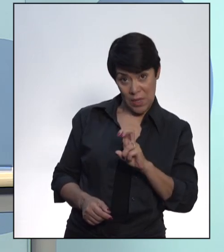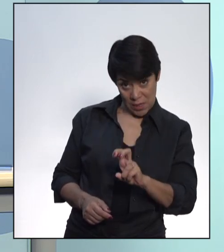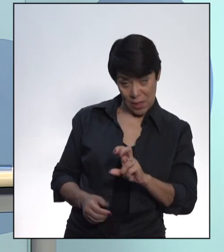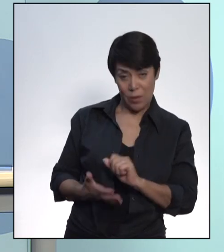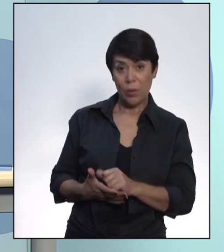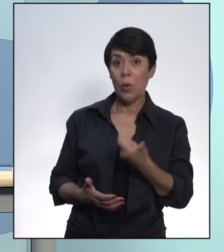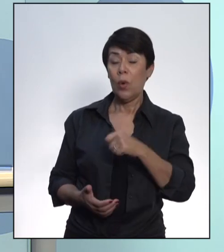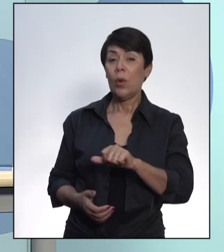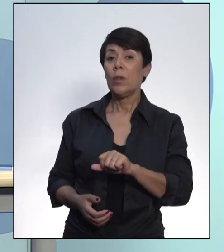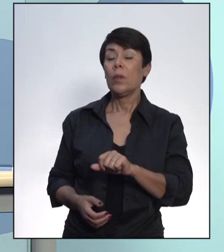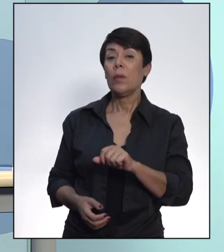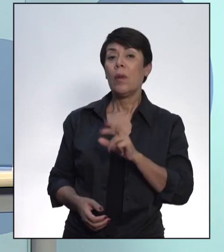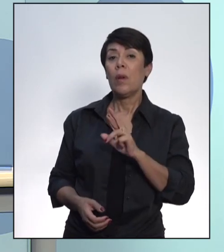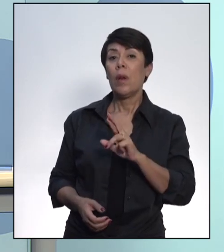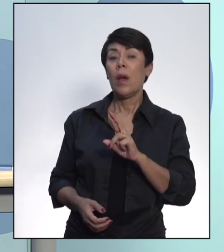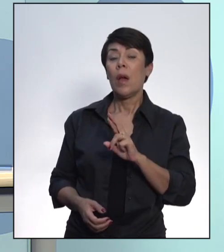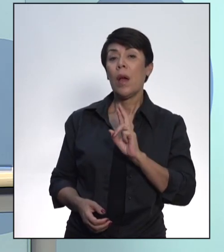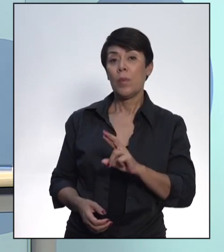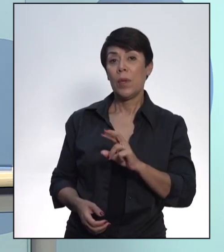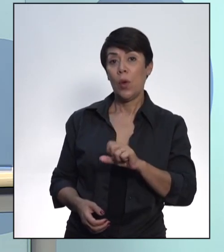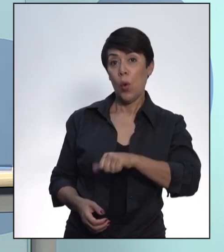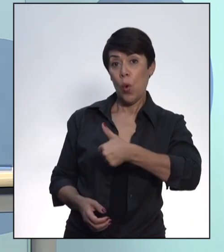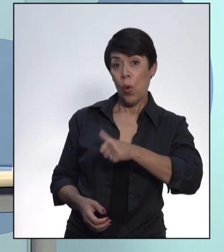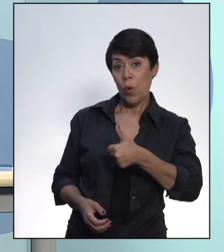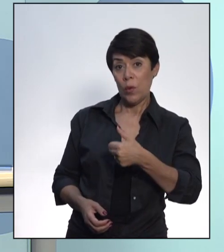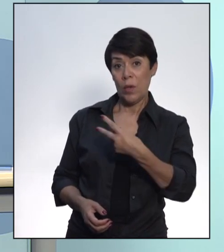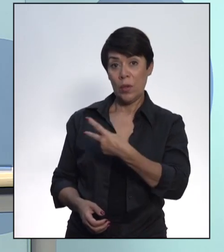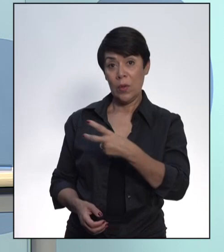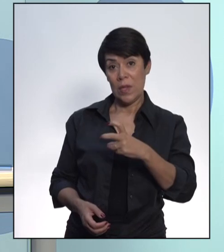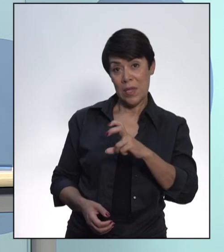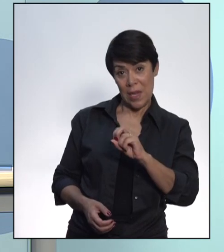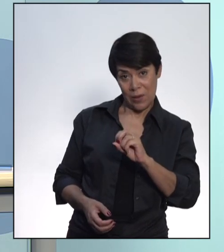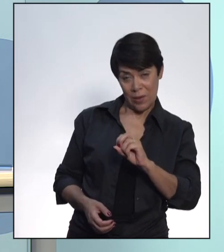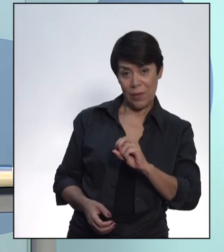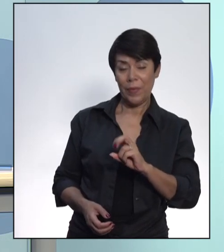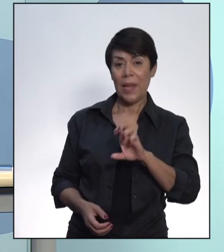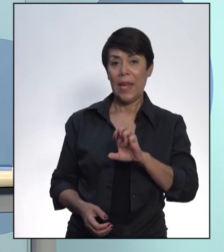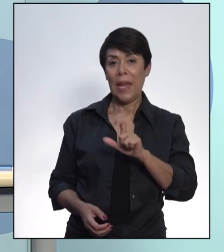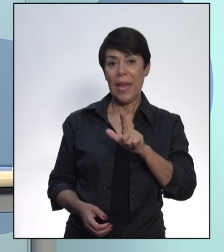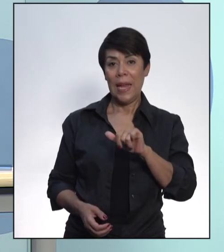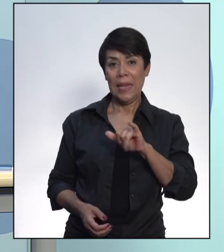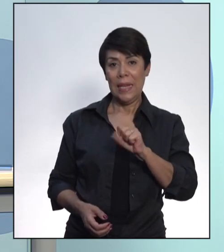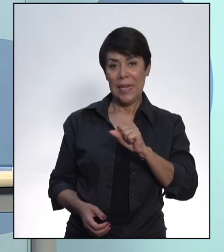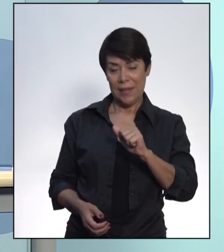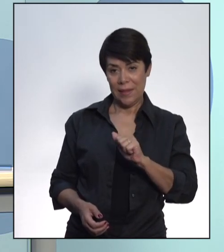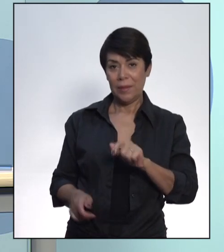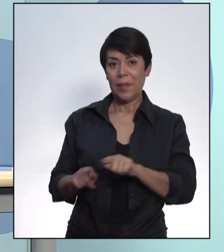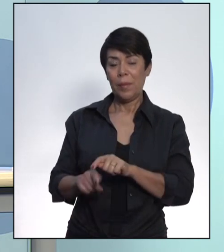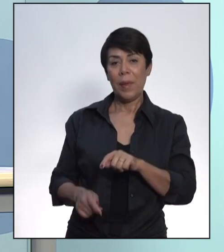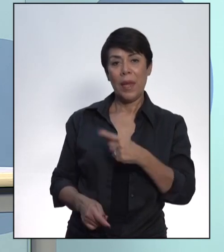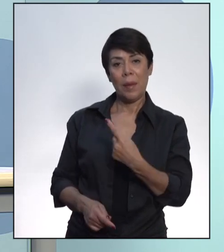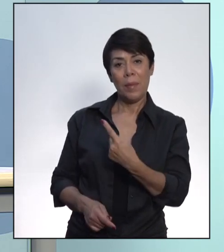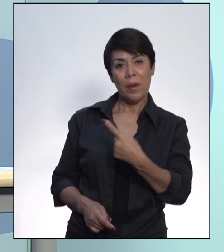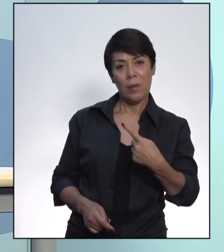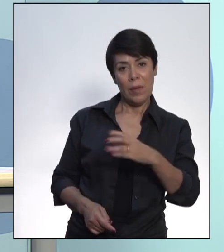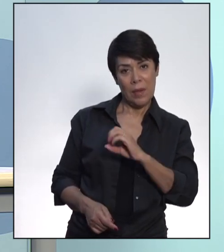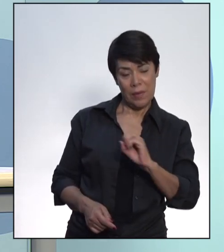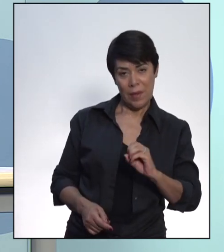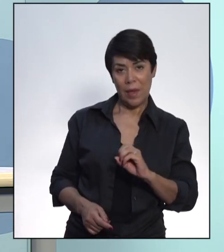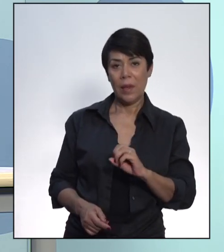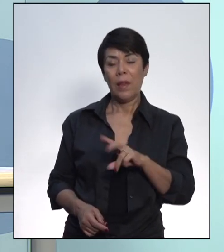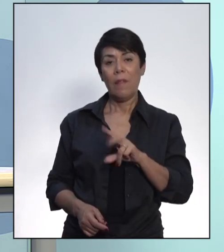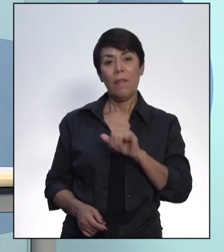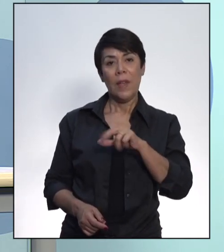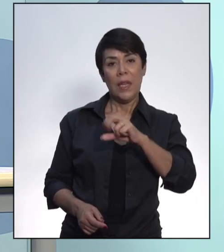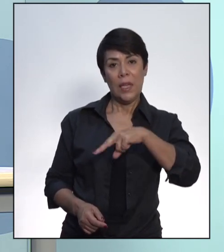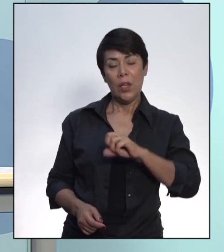colocou 11.850. Ó, o Eduardo aí, ó. A Elisa, 1.100. Vinícius, 800. João